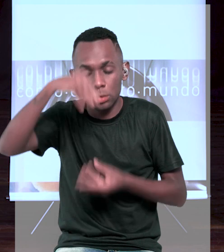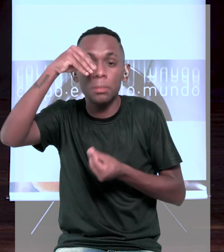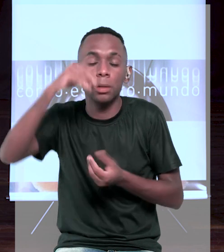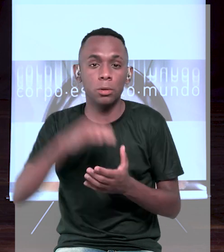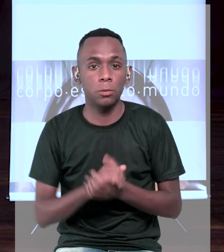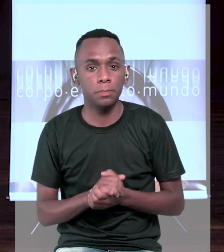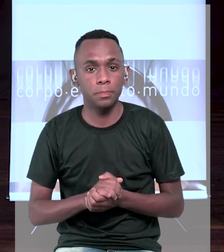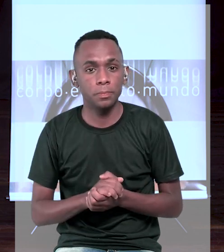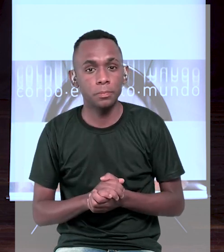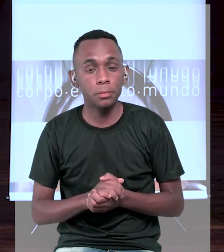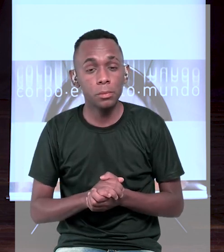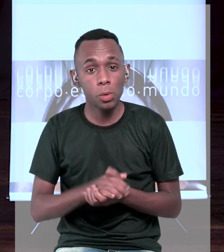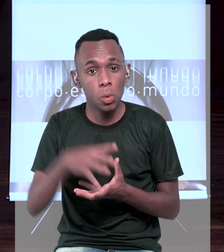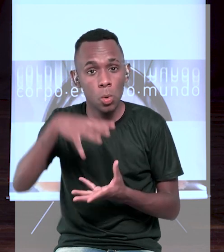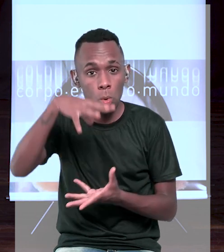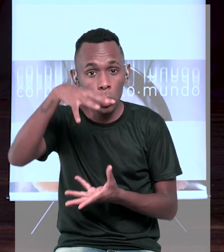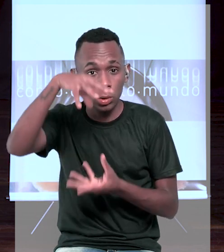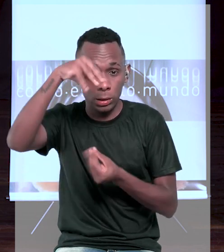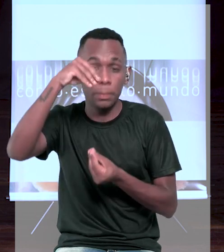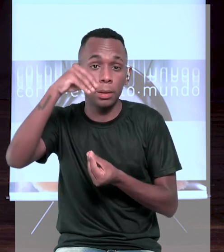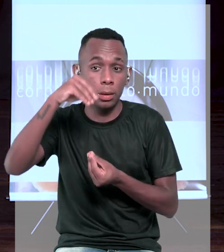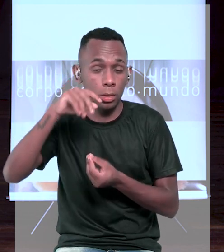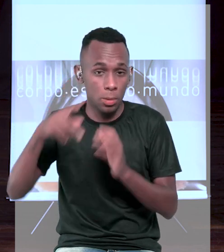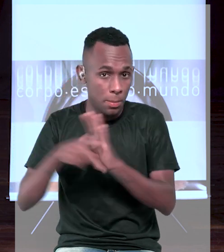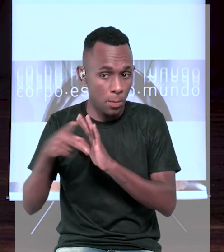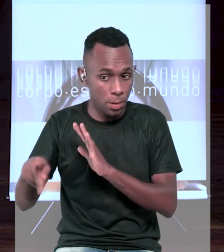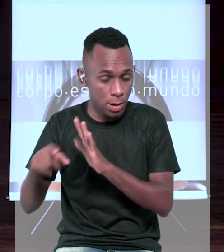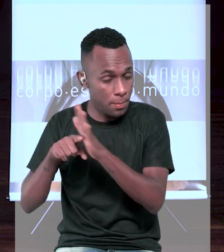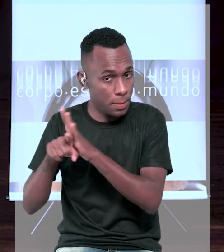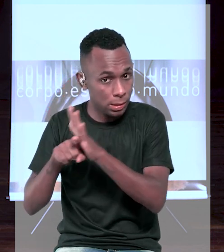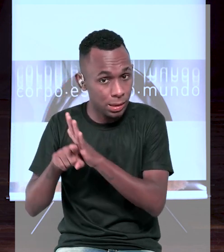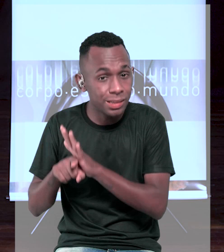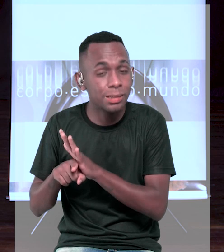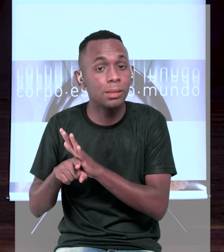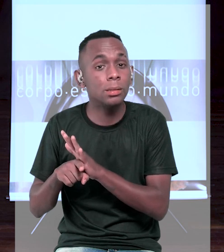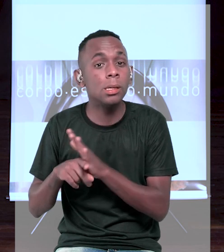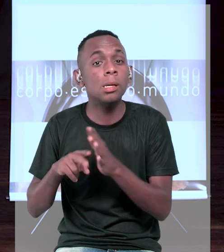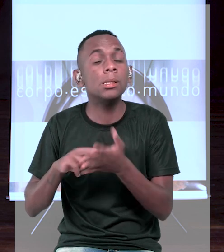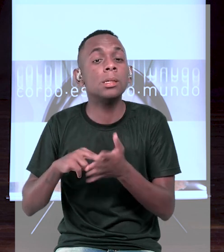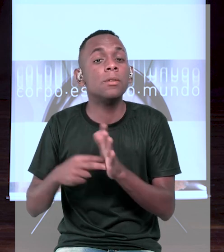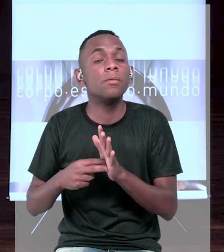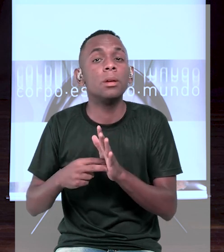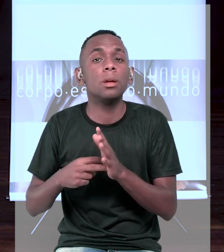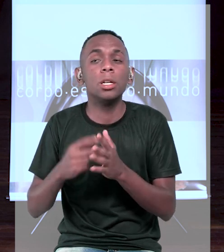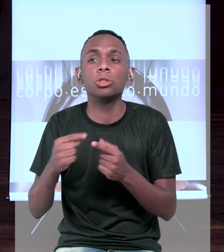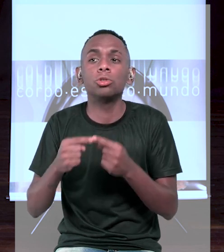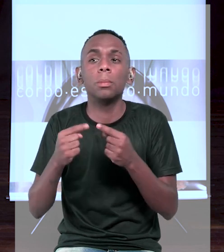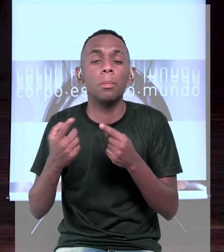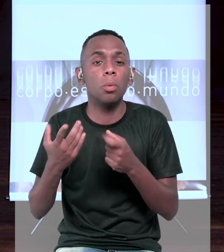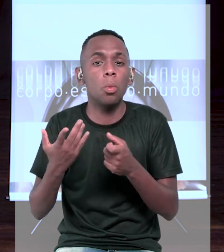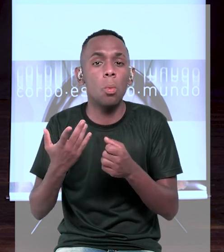O espírito, no dizer de Paul Valéry, é uma verdadeira pedra filosofal,